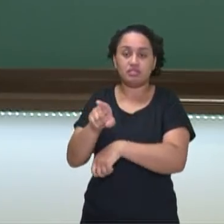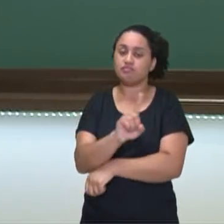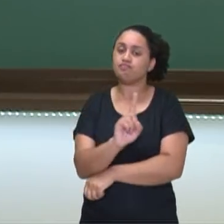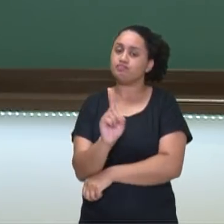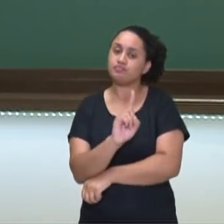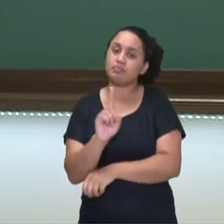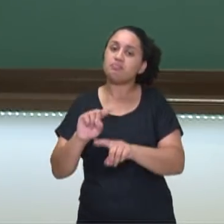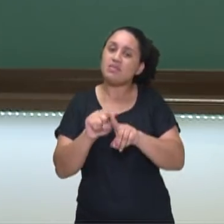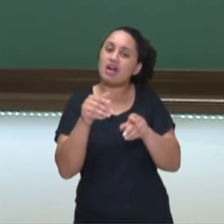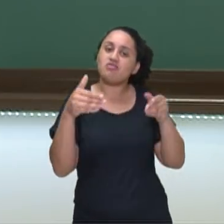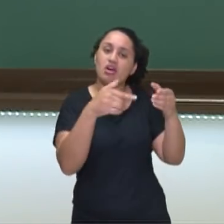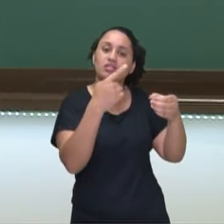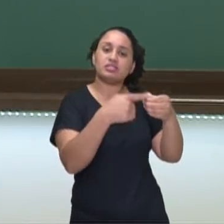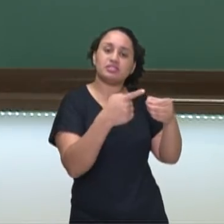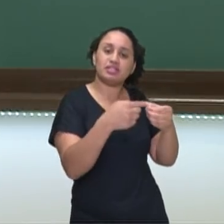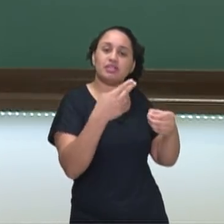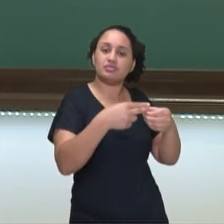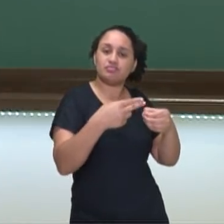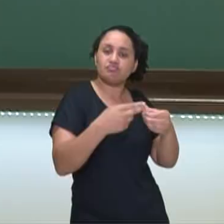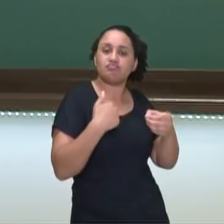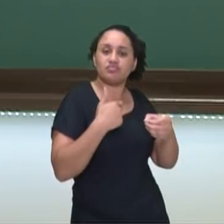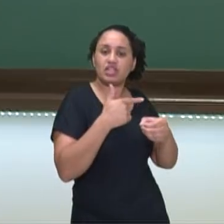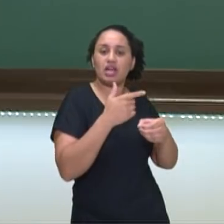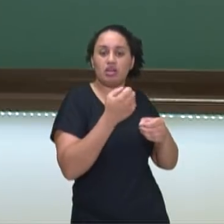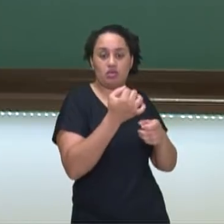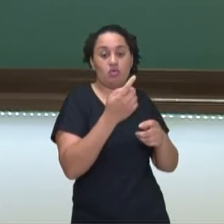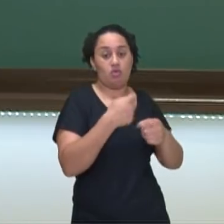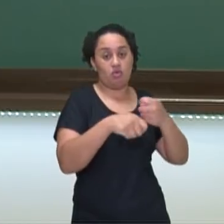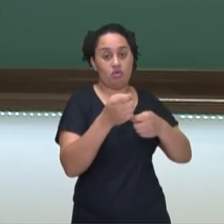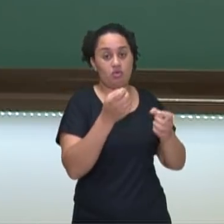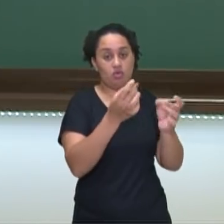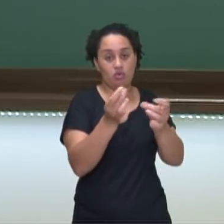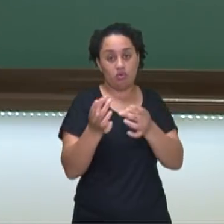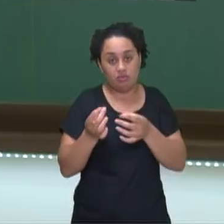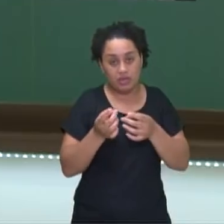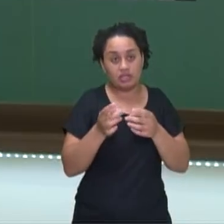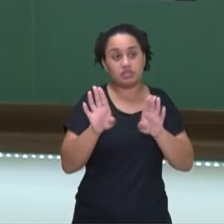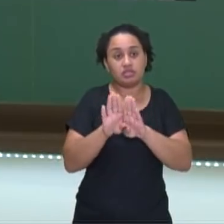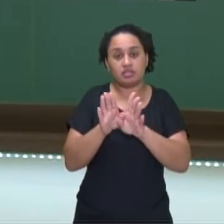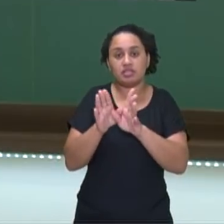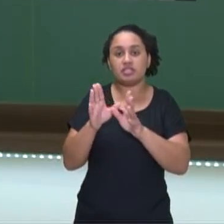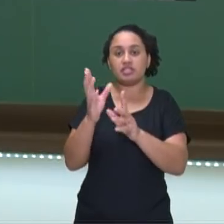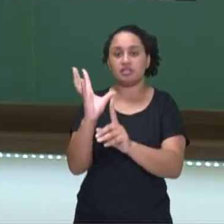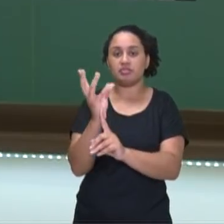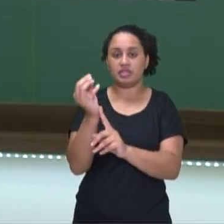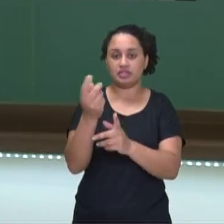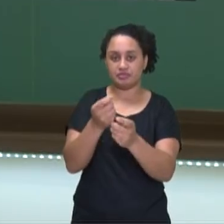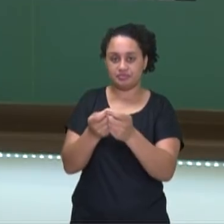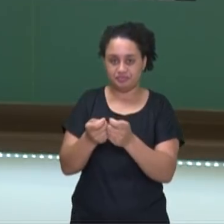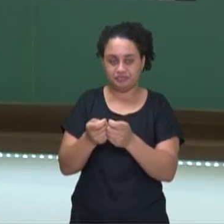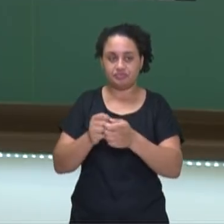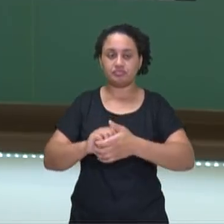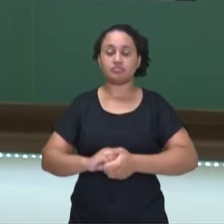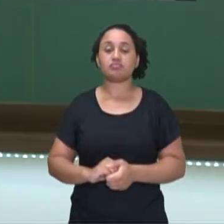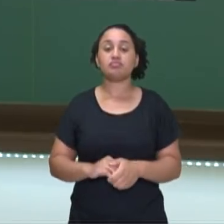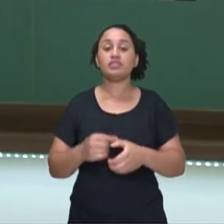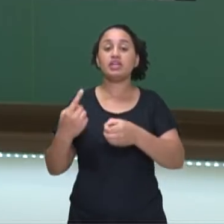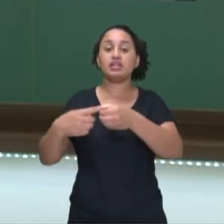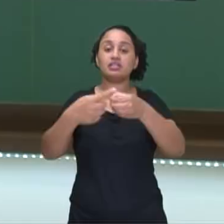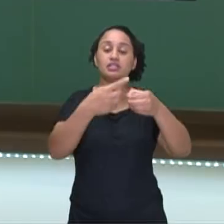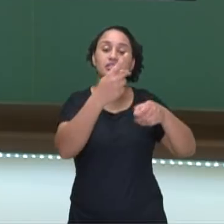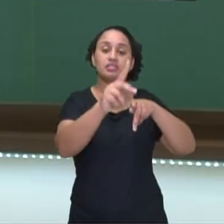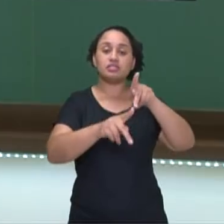mas urbana, comércio e artesanato. As cidades iorubás também controlavam